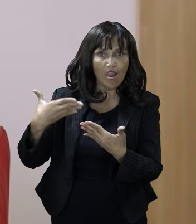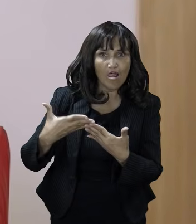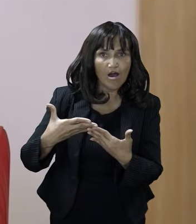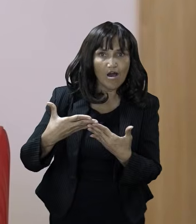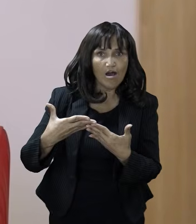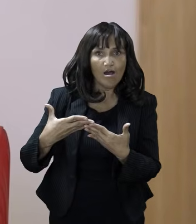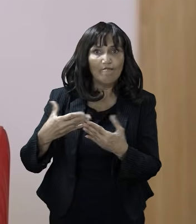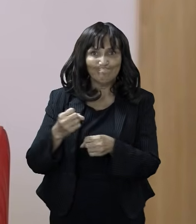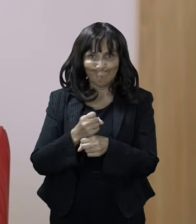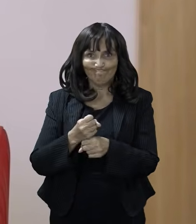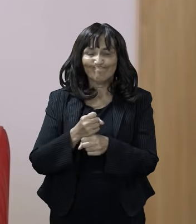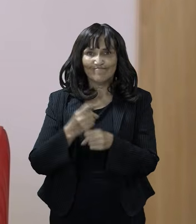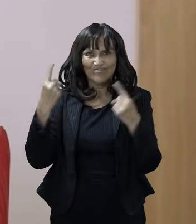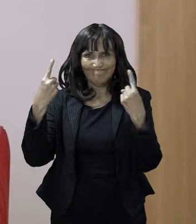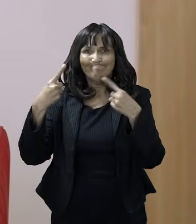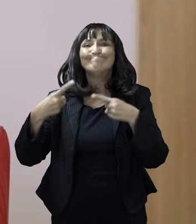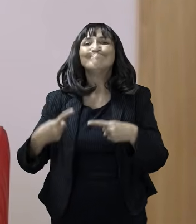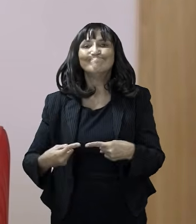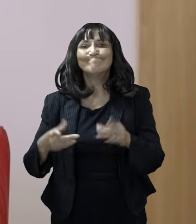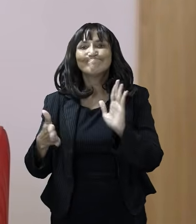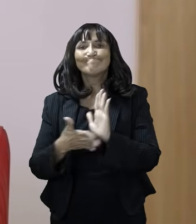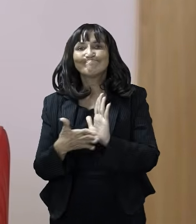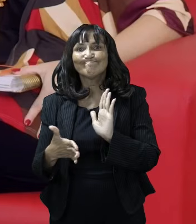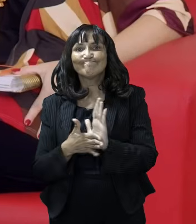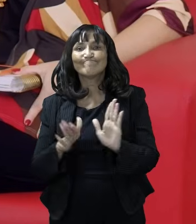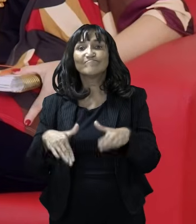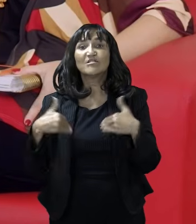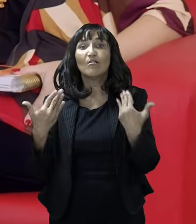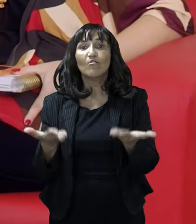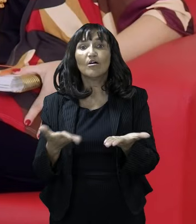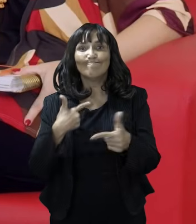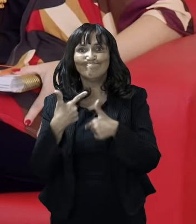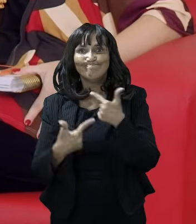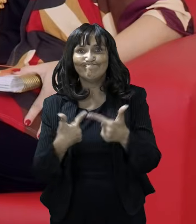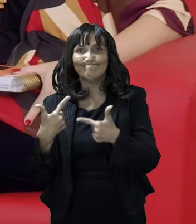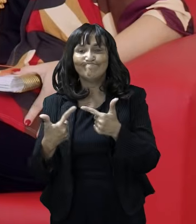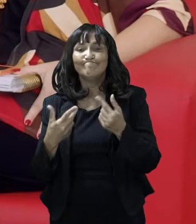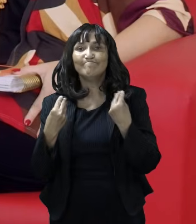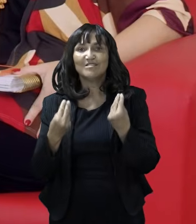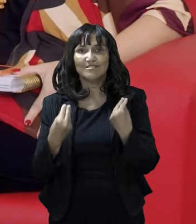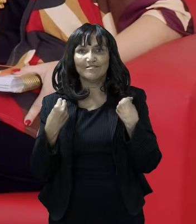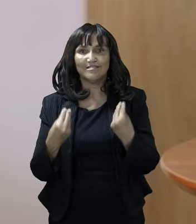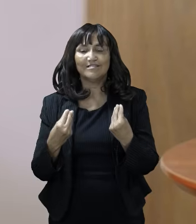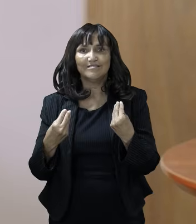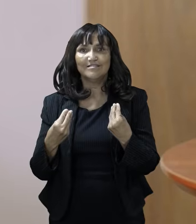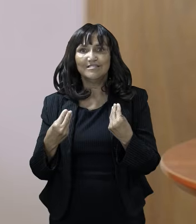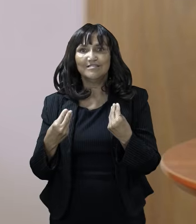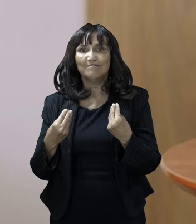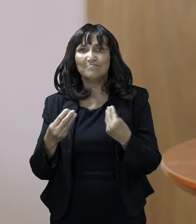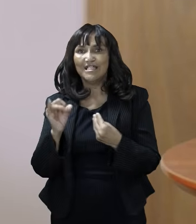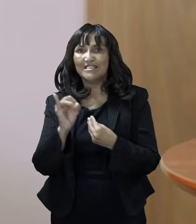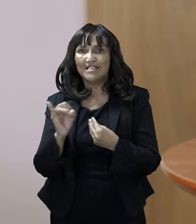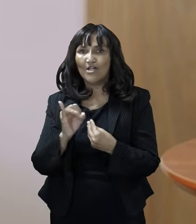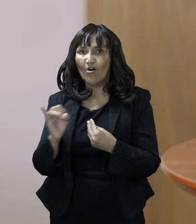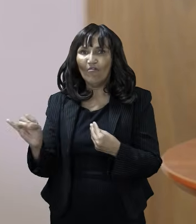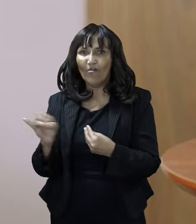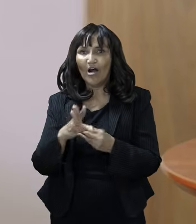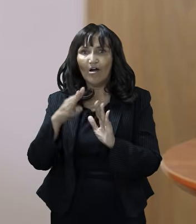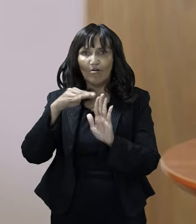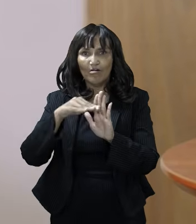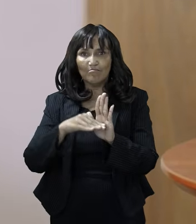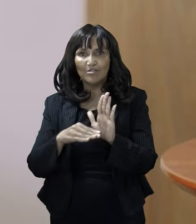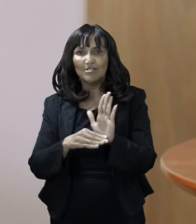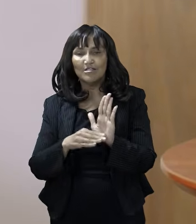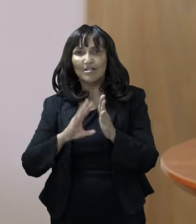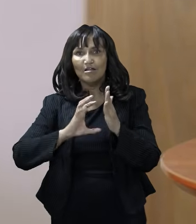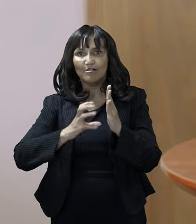Há um desafio e a proposta é trabalhar para atualizar o nosso programa, portanto o programa do